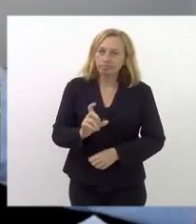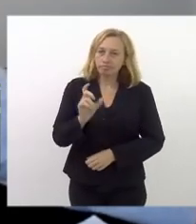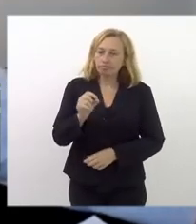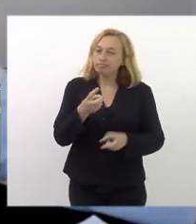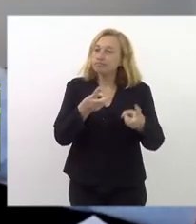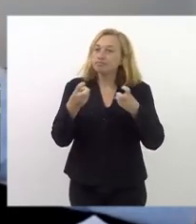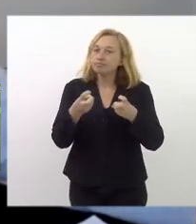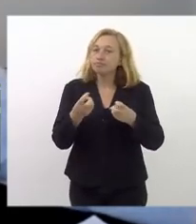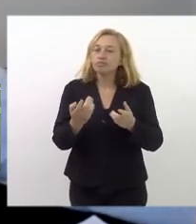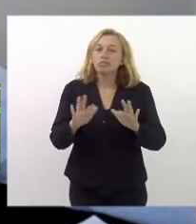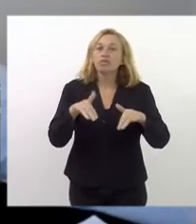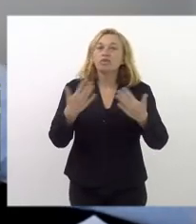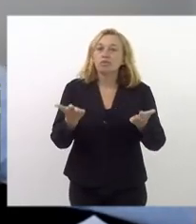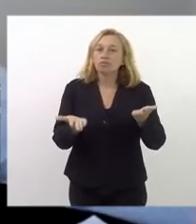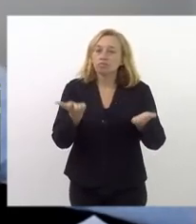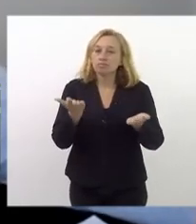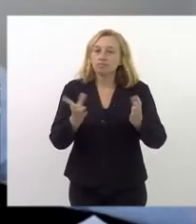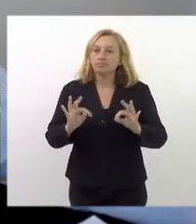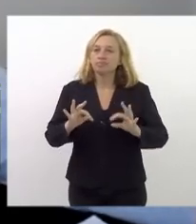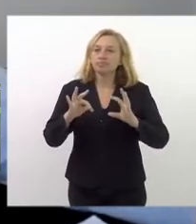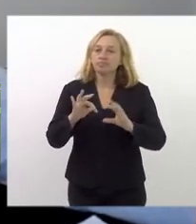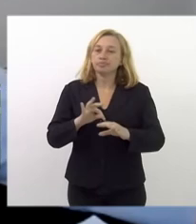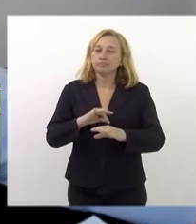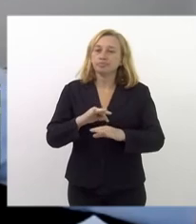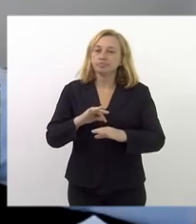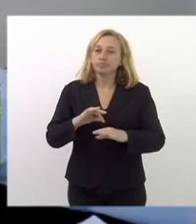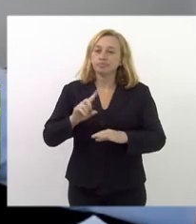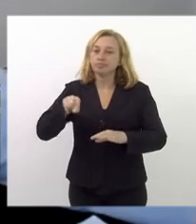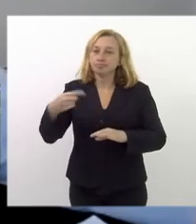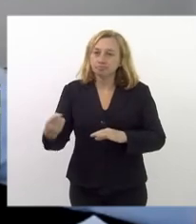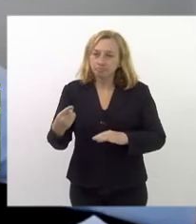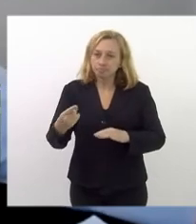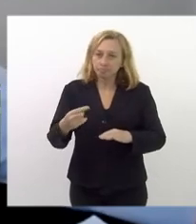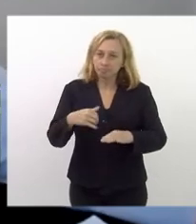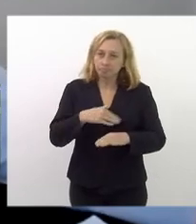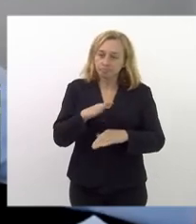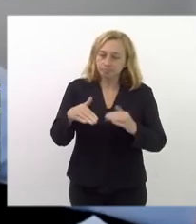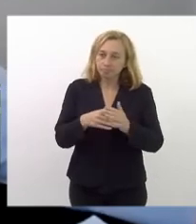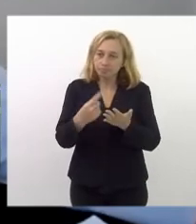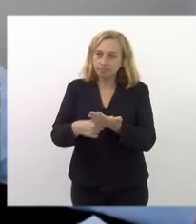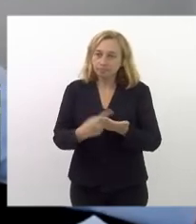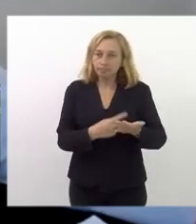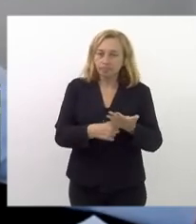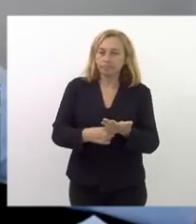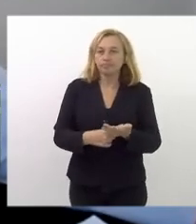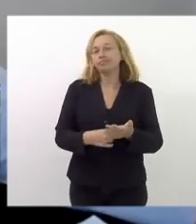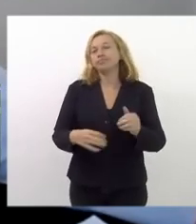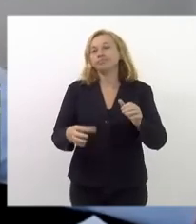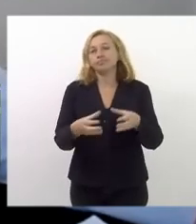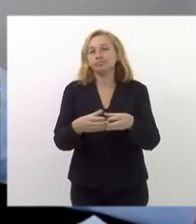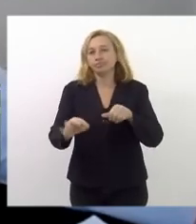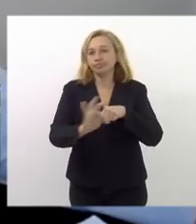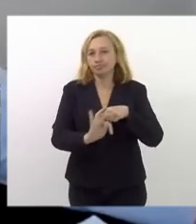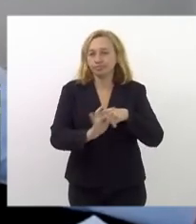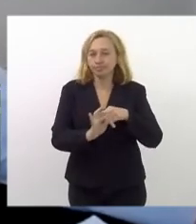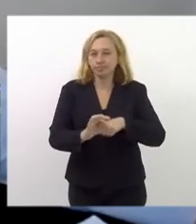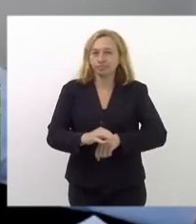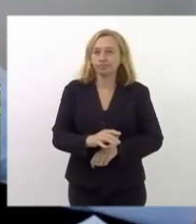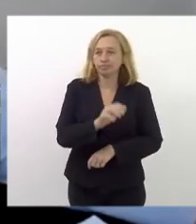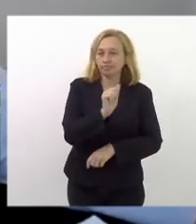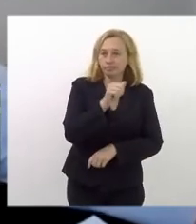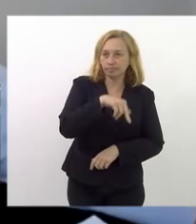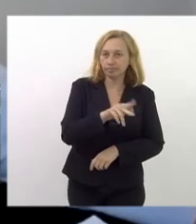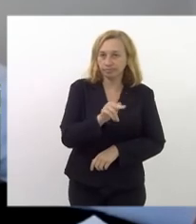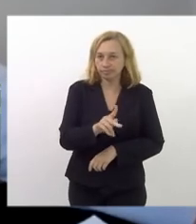percebeu, qual é o seu balanço depois da celebração daquele acordo de cooperação técnica entre a ANP e a Secretaria de Fazenda para fins de